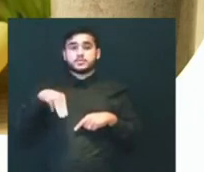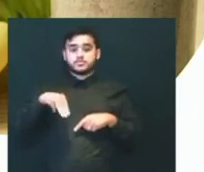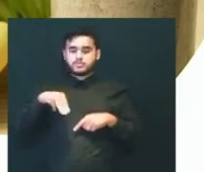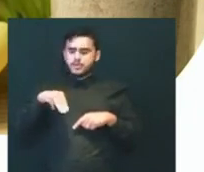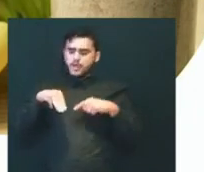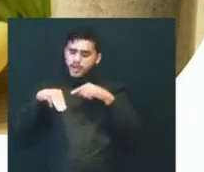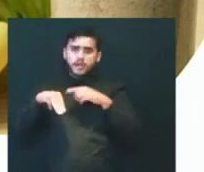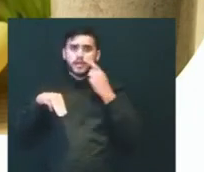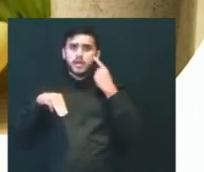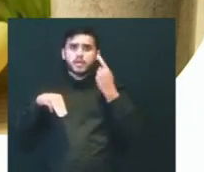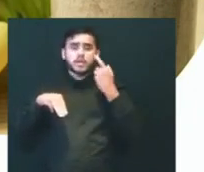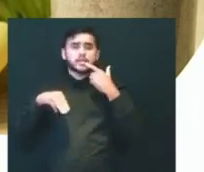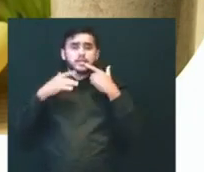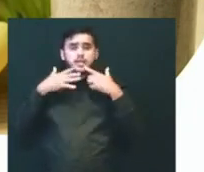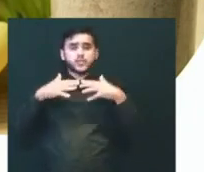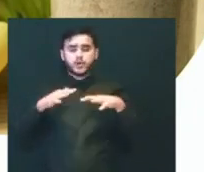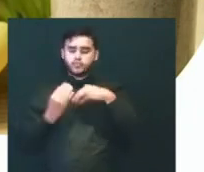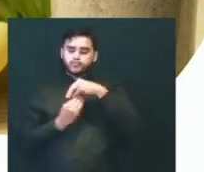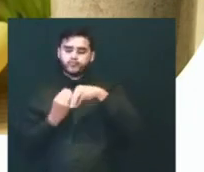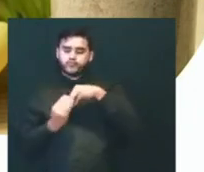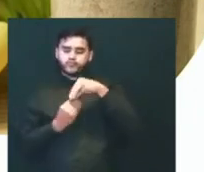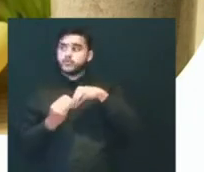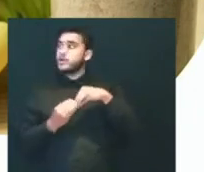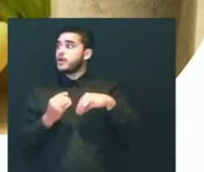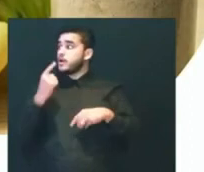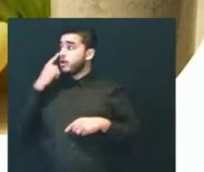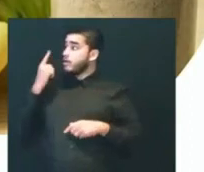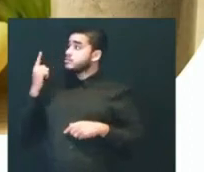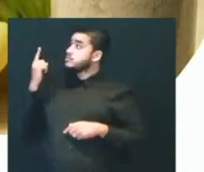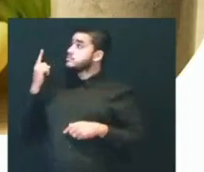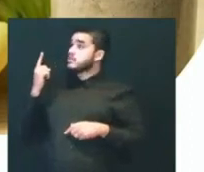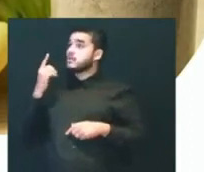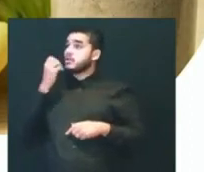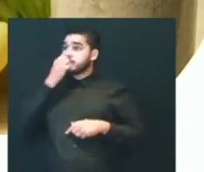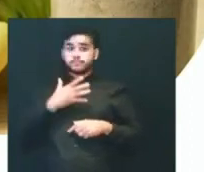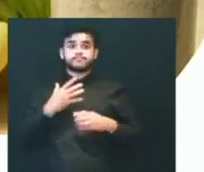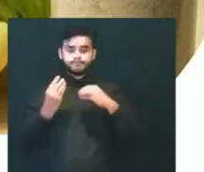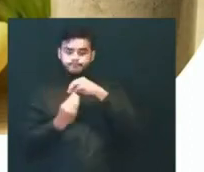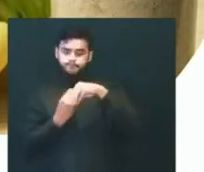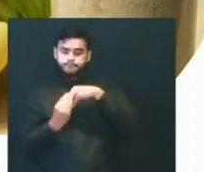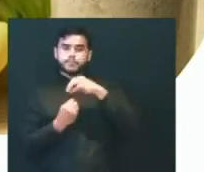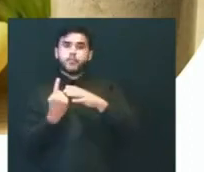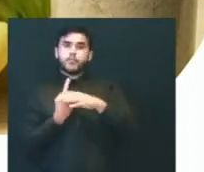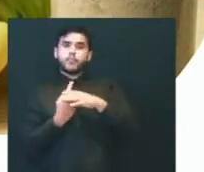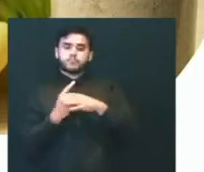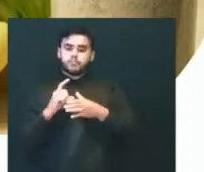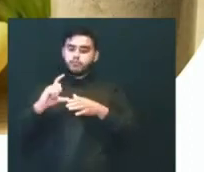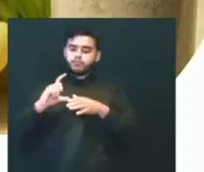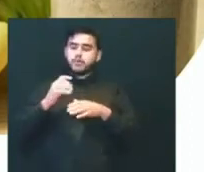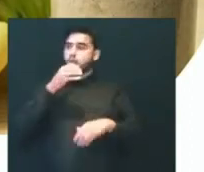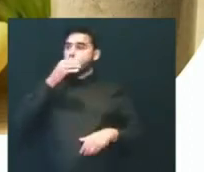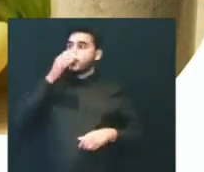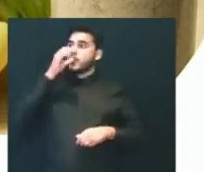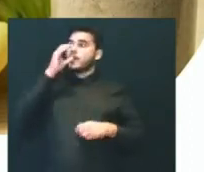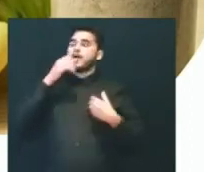já deixa a refeição mais forte. Um volume pequeno, mas com uma densidade calórica, calorias a